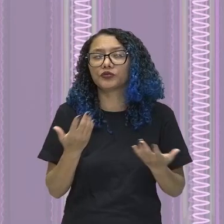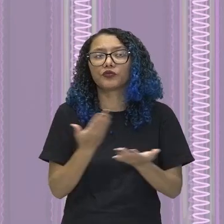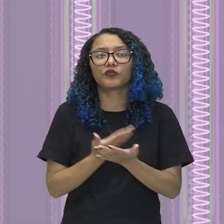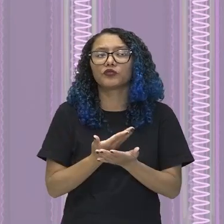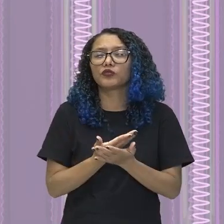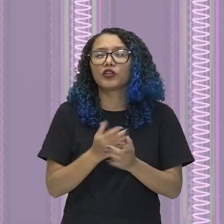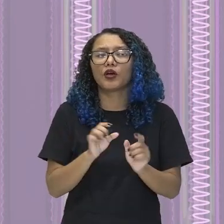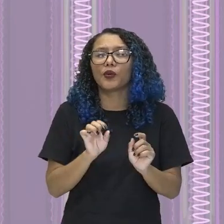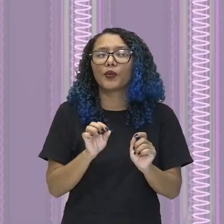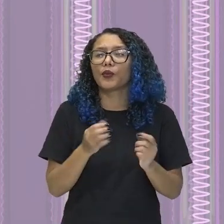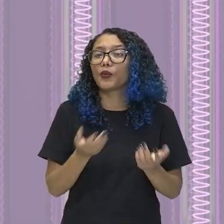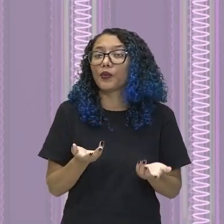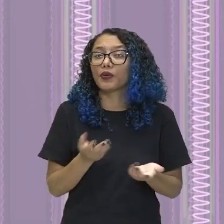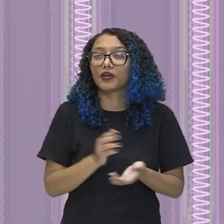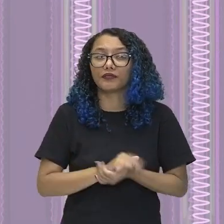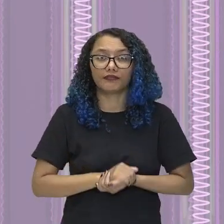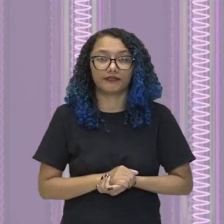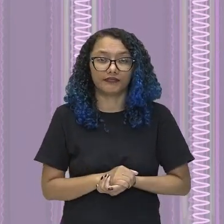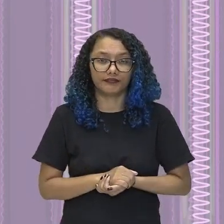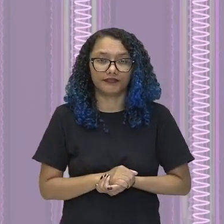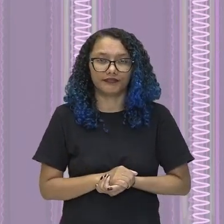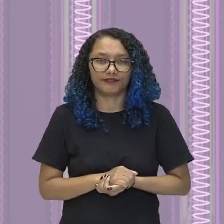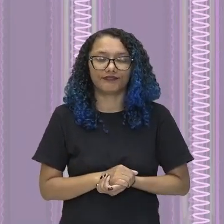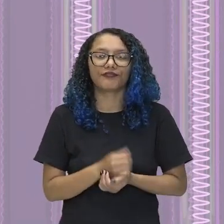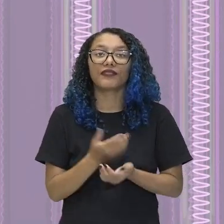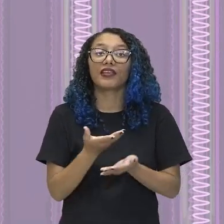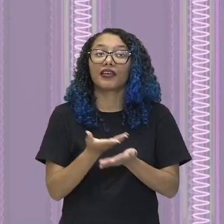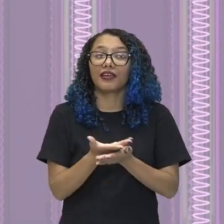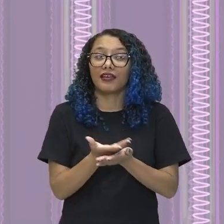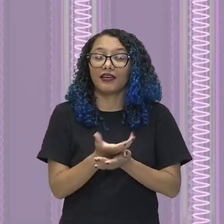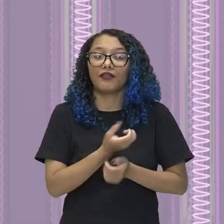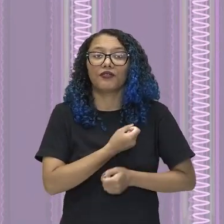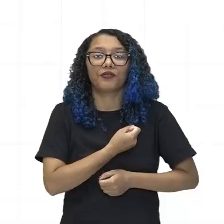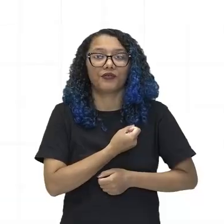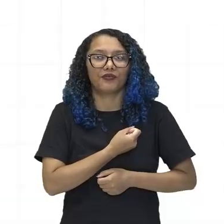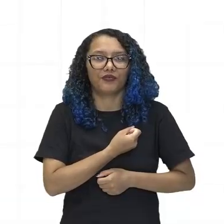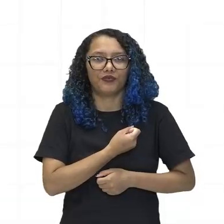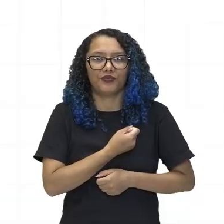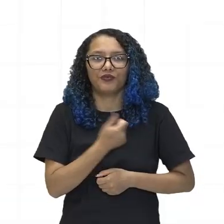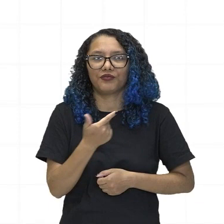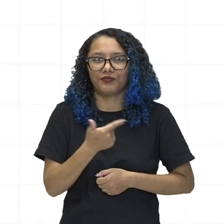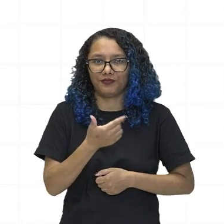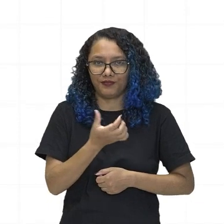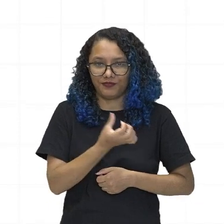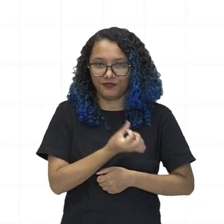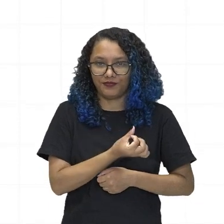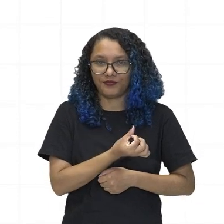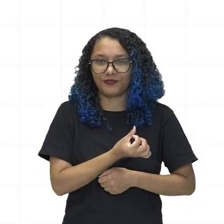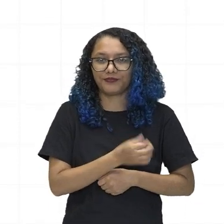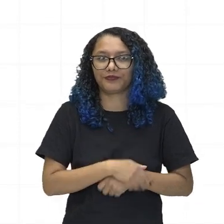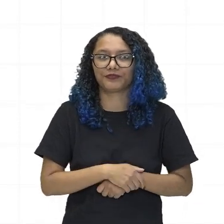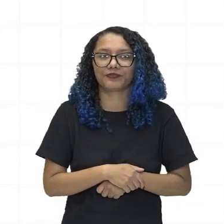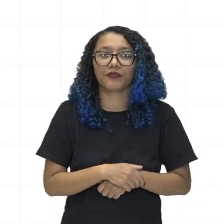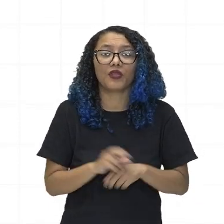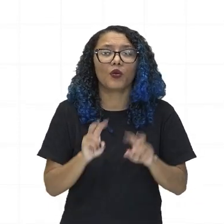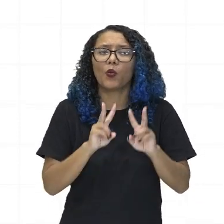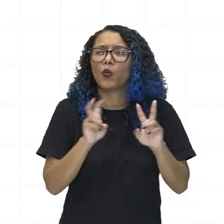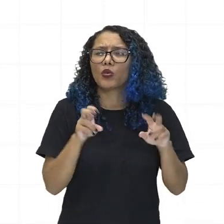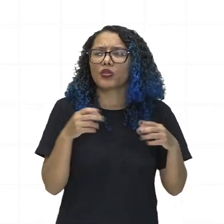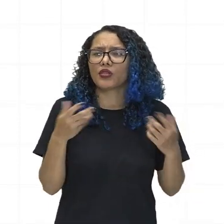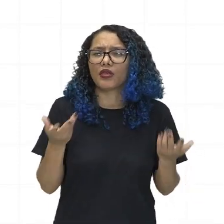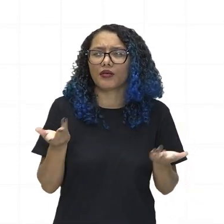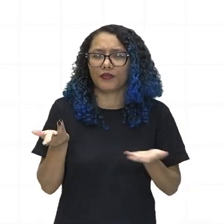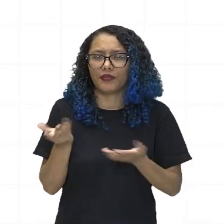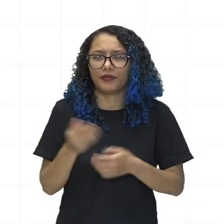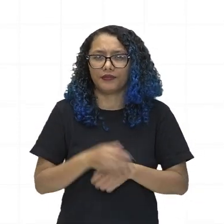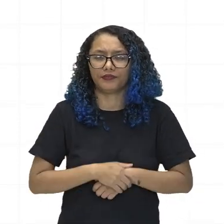nós temos o seguinte: aula de número 26, objeto de conhecimento, sistema